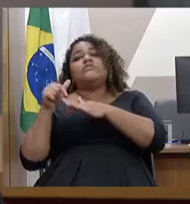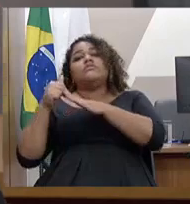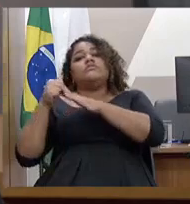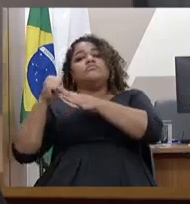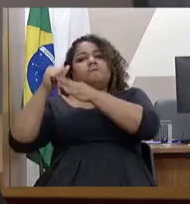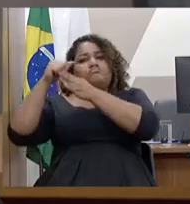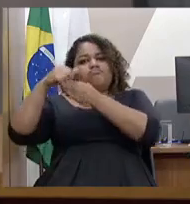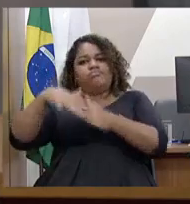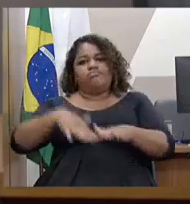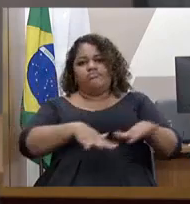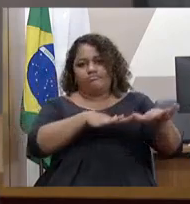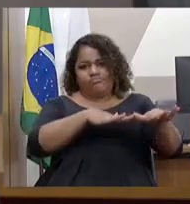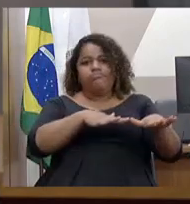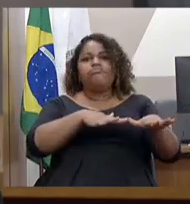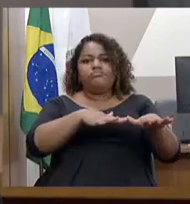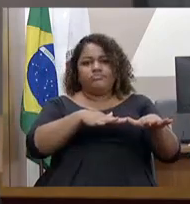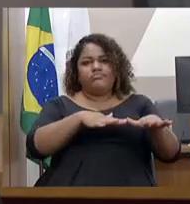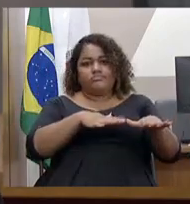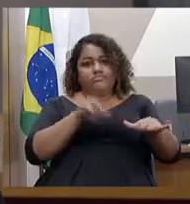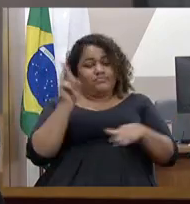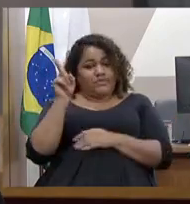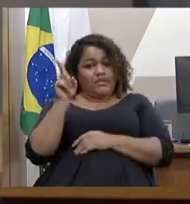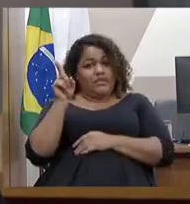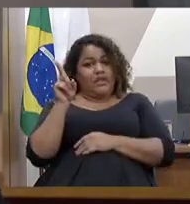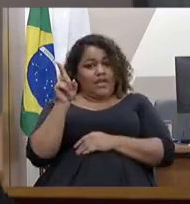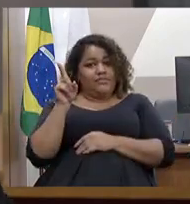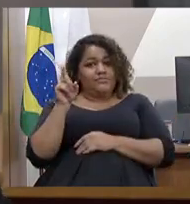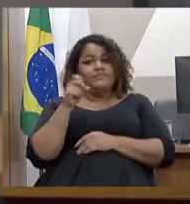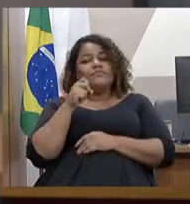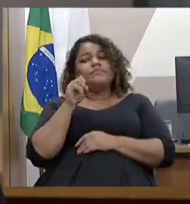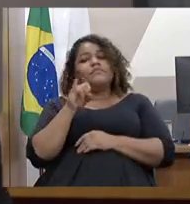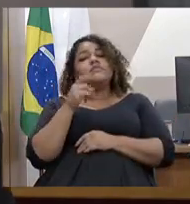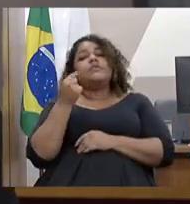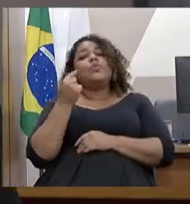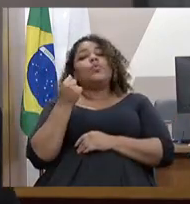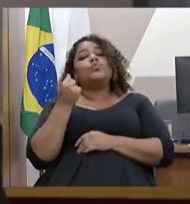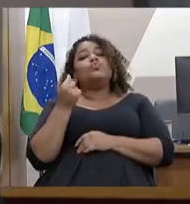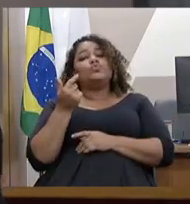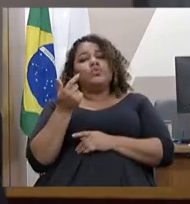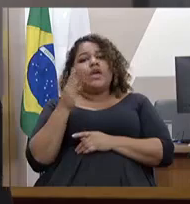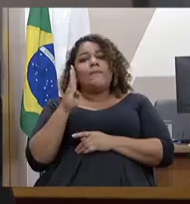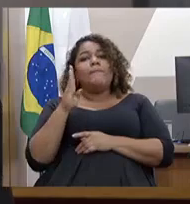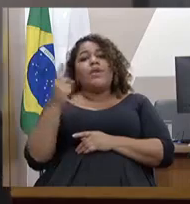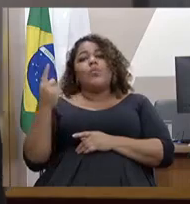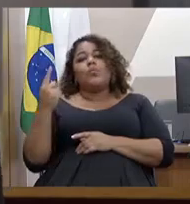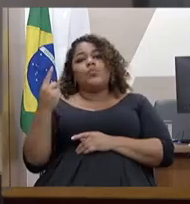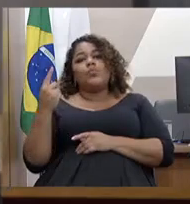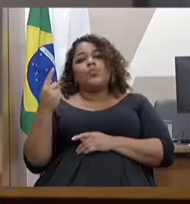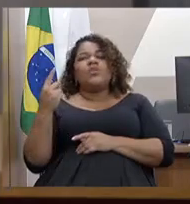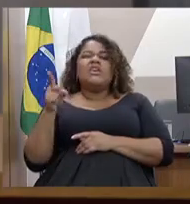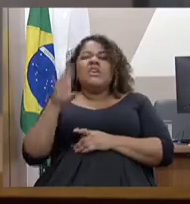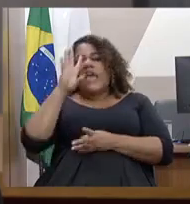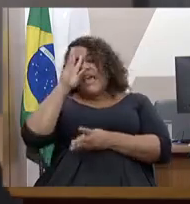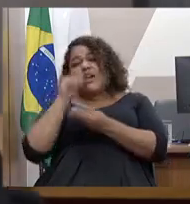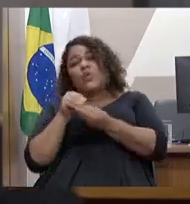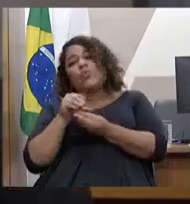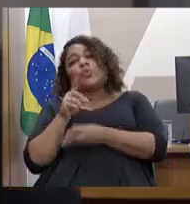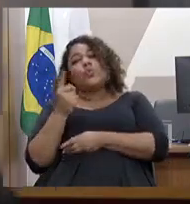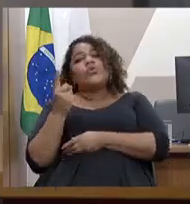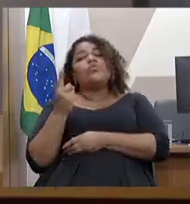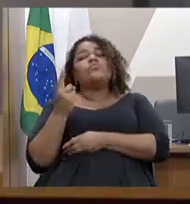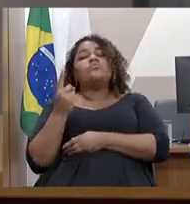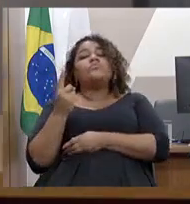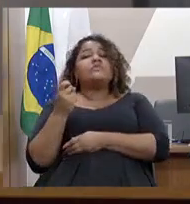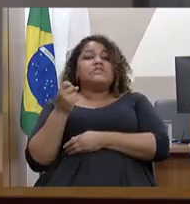daquela contenção de Regência da barragem de Regência B1 e que ela concluiu o seguinte